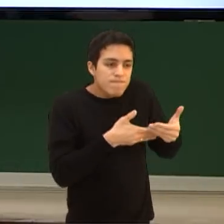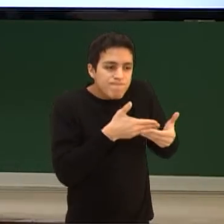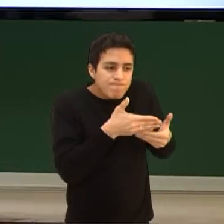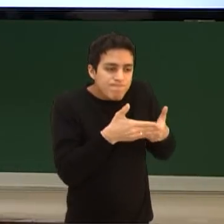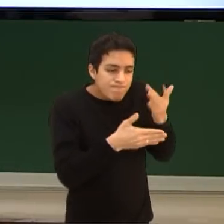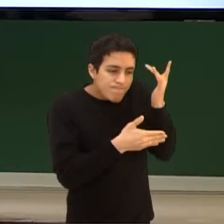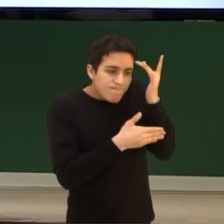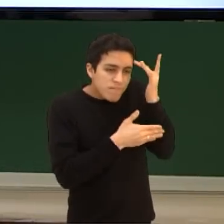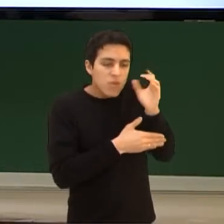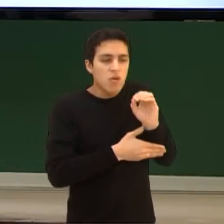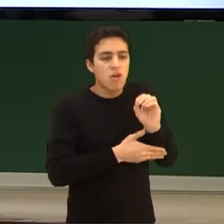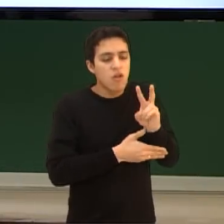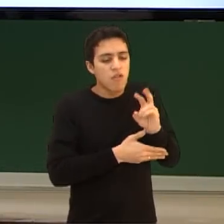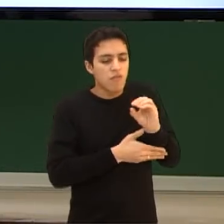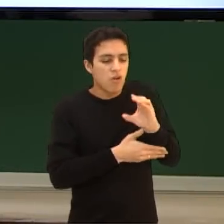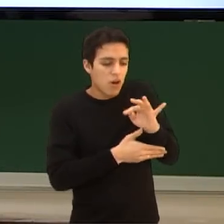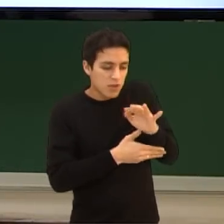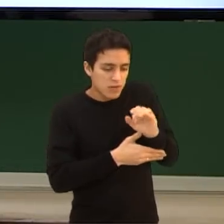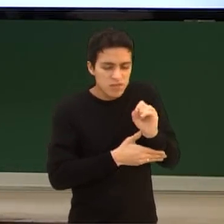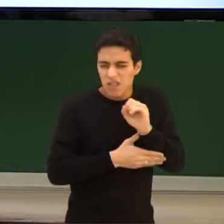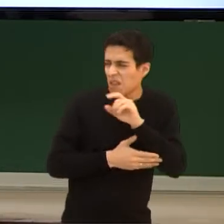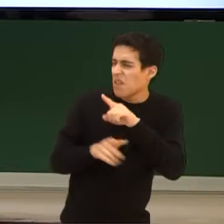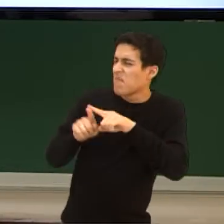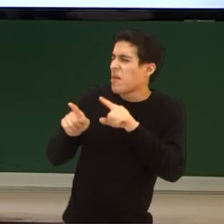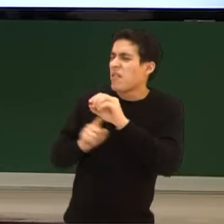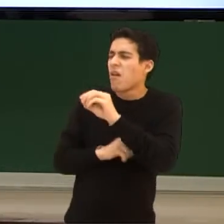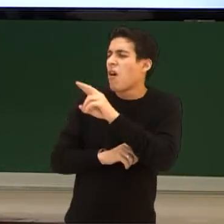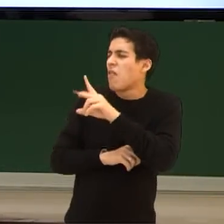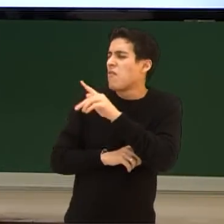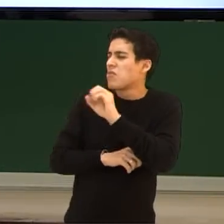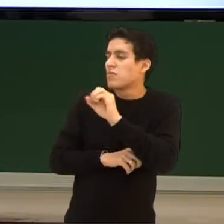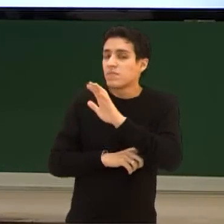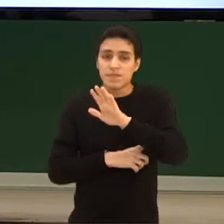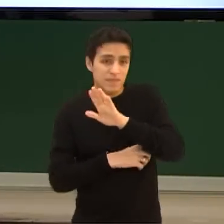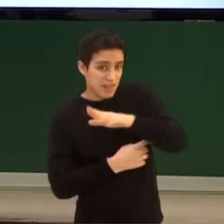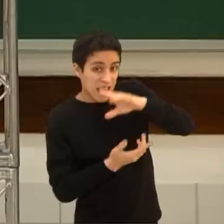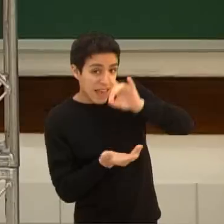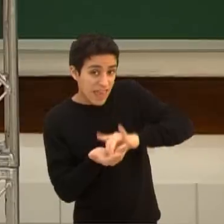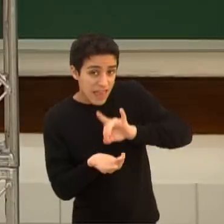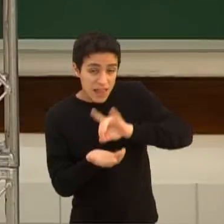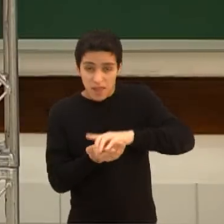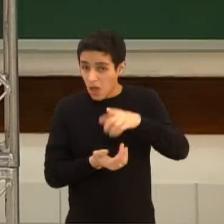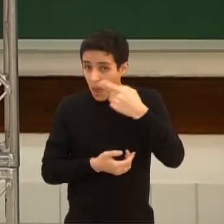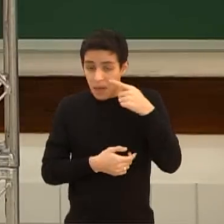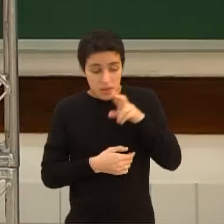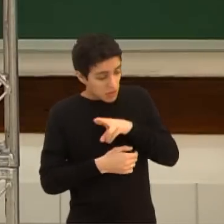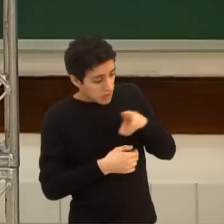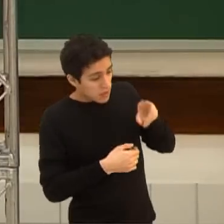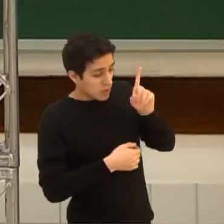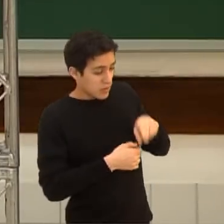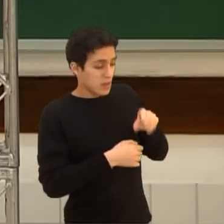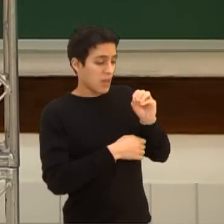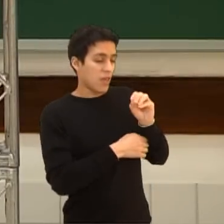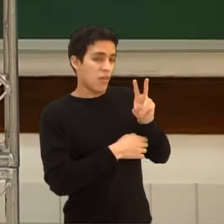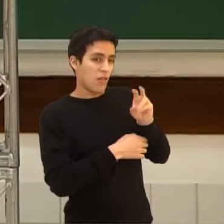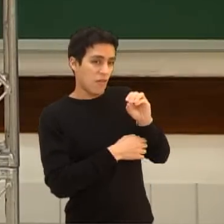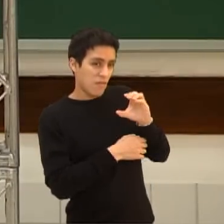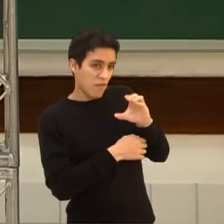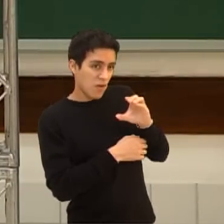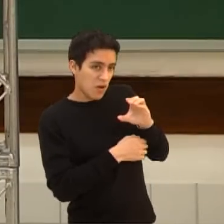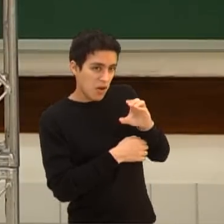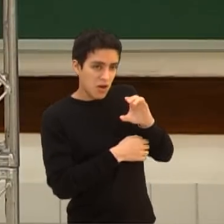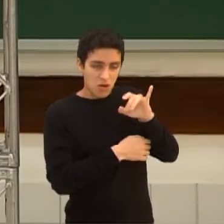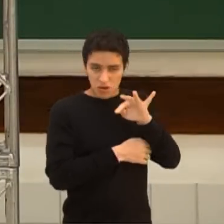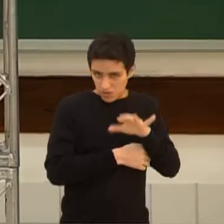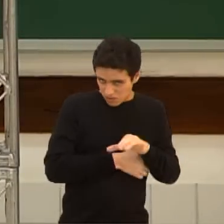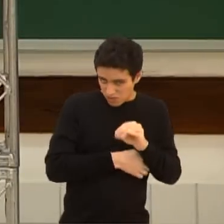os ovócitos. Ah, mas não eram óvulos? Na realidade, o nome é ovócito, tá? A gente